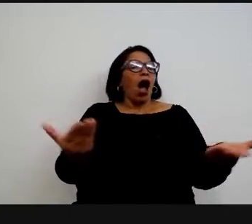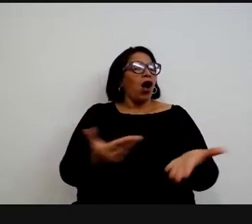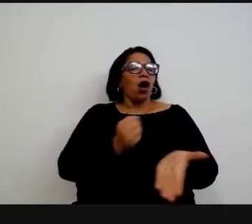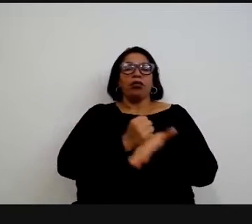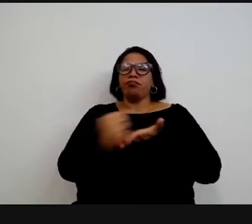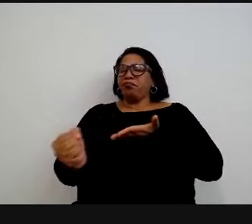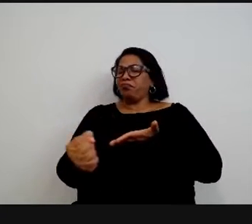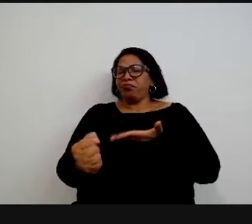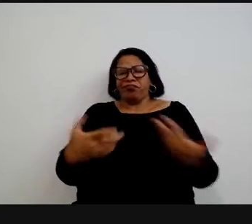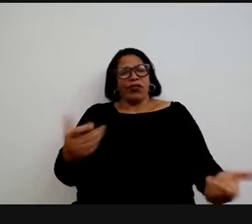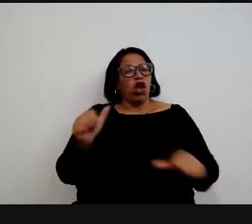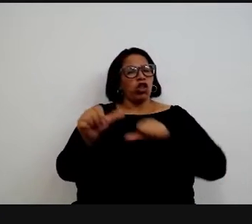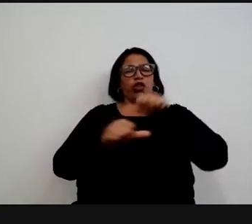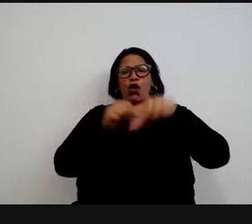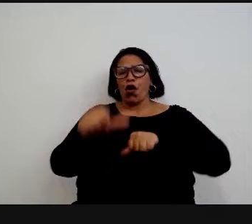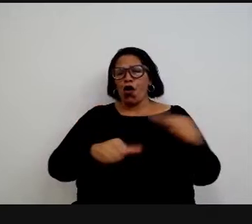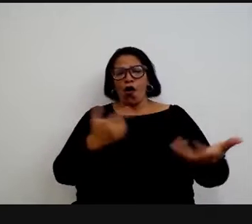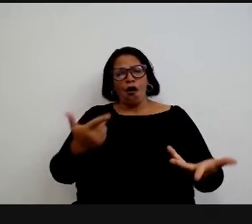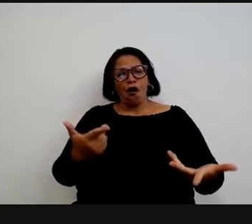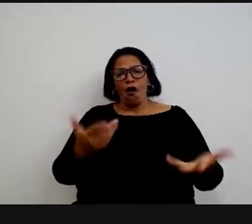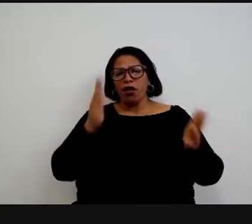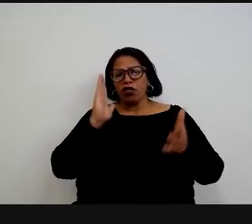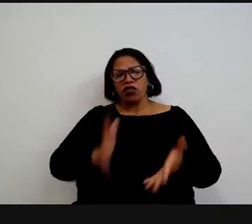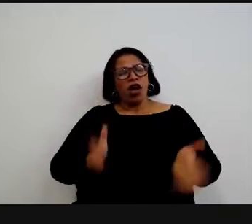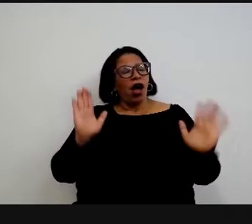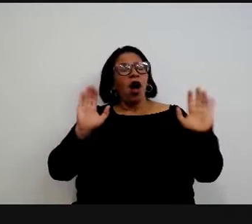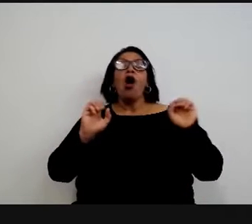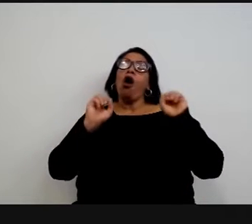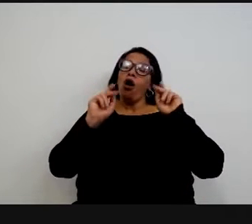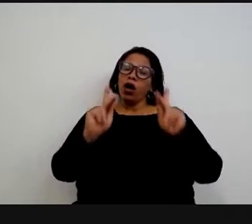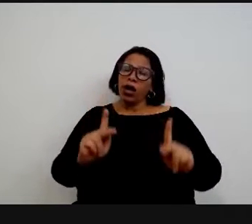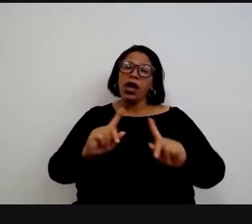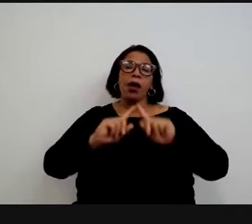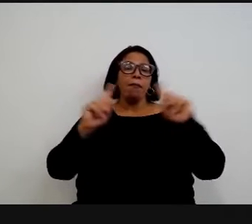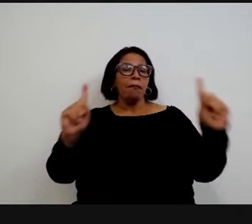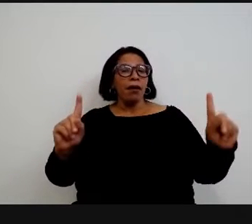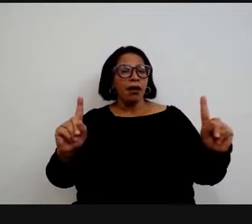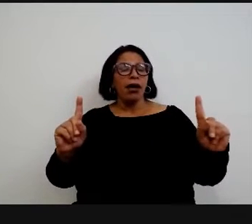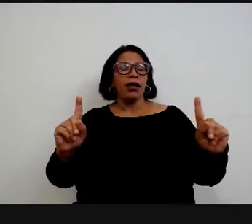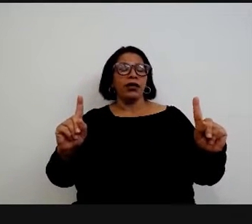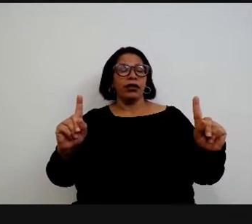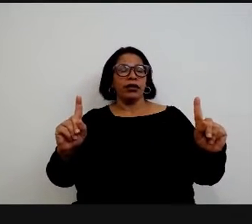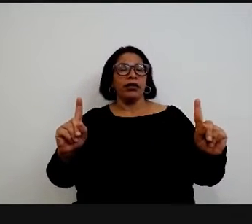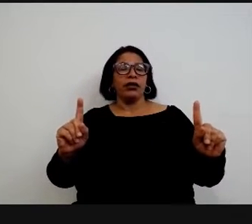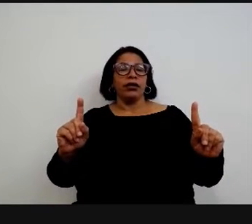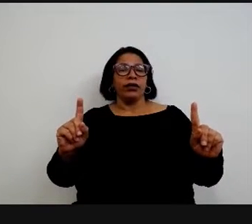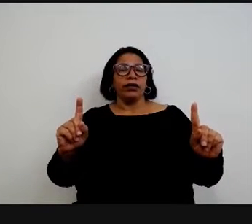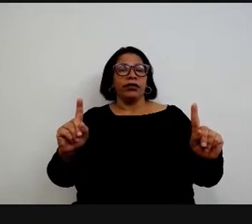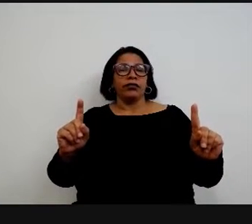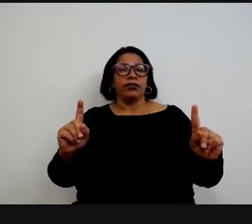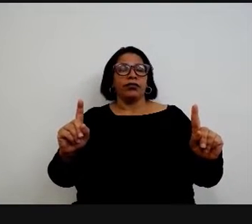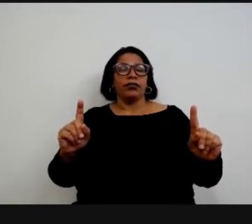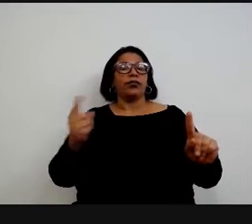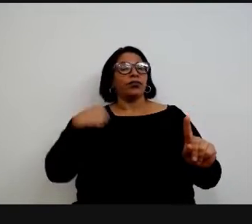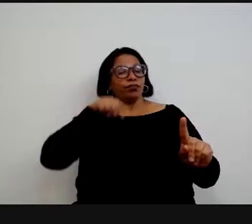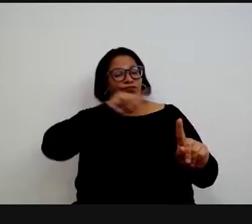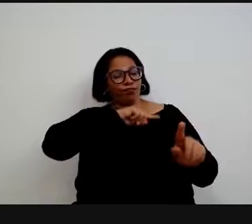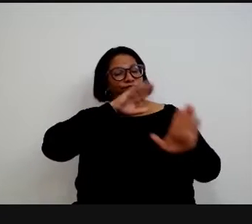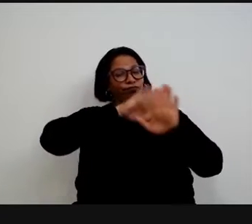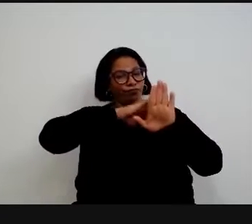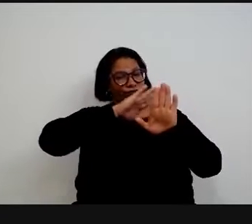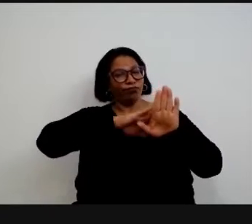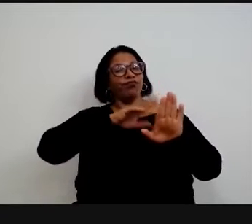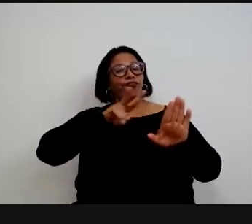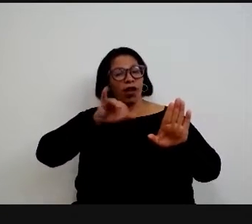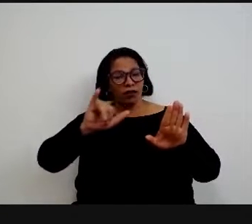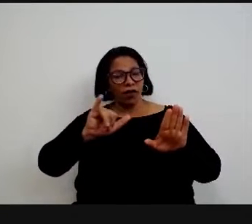sentido. Algumas mudanças nessa linha são inevitáveis. Mas o fato é que nós vamos,